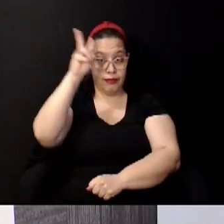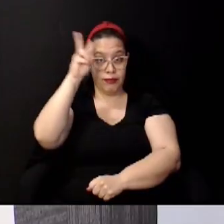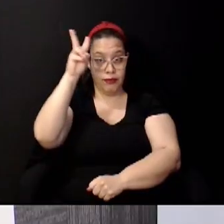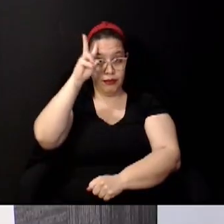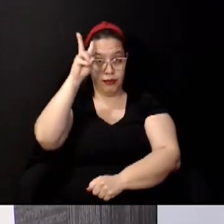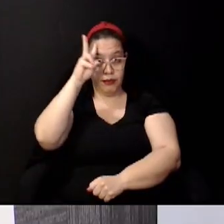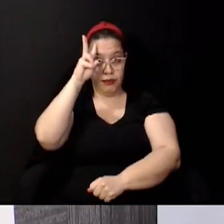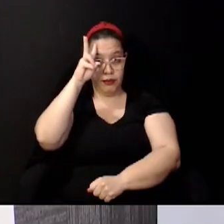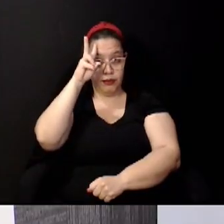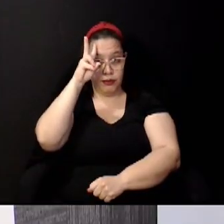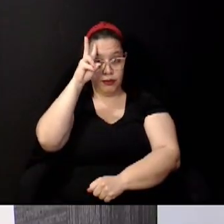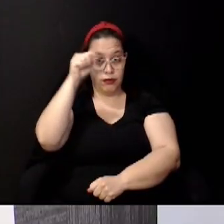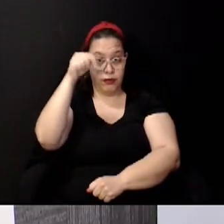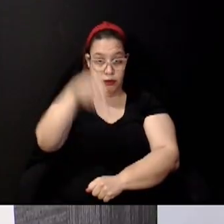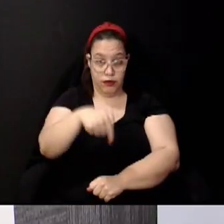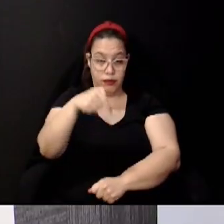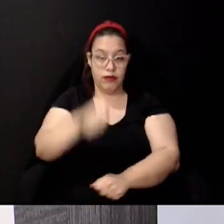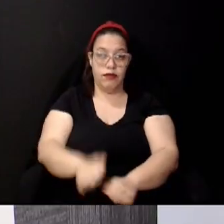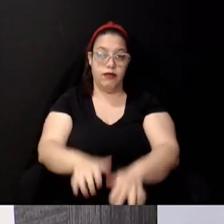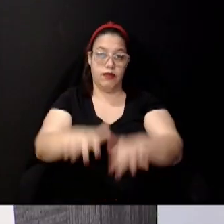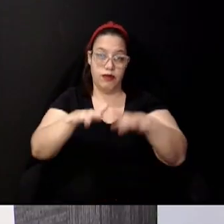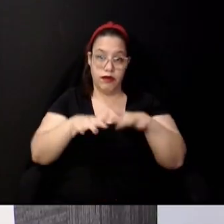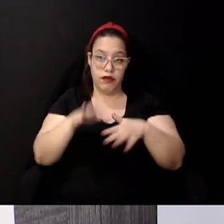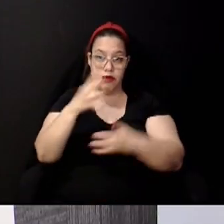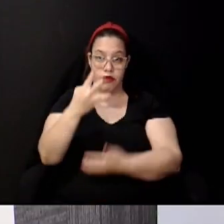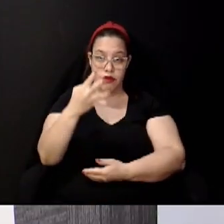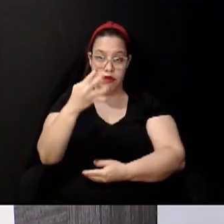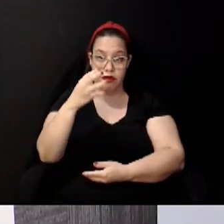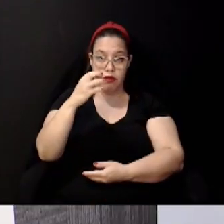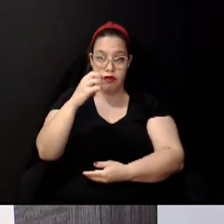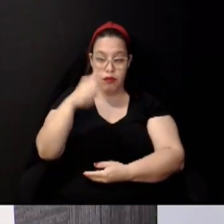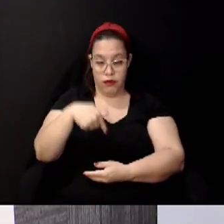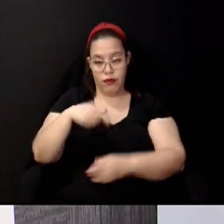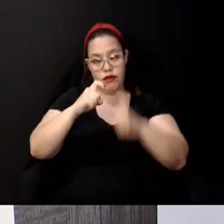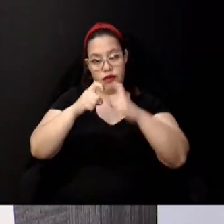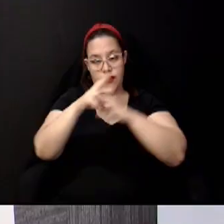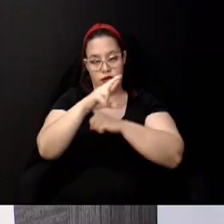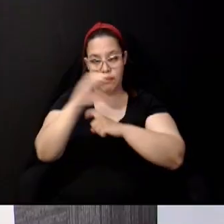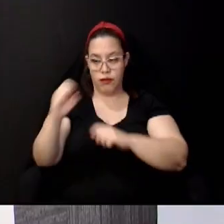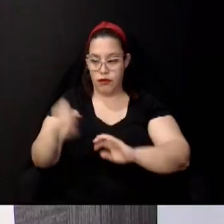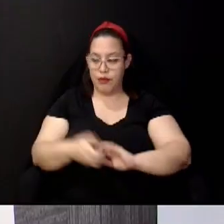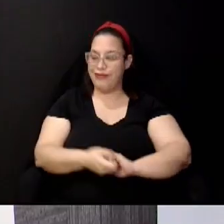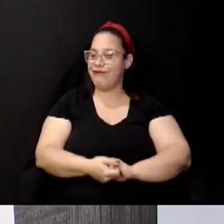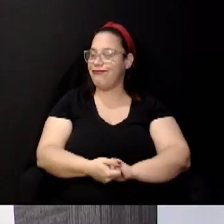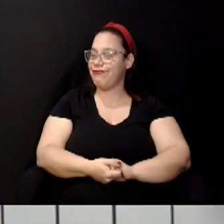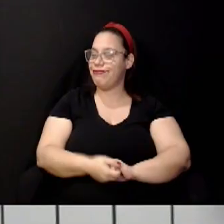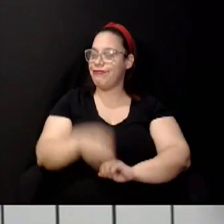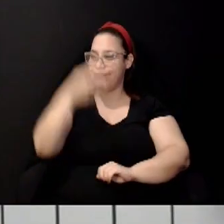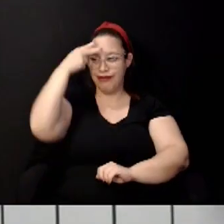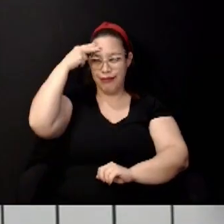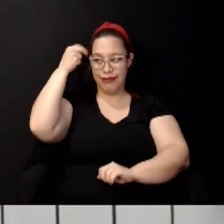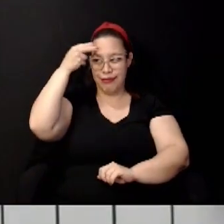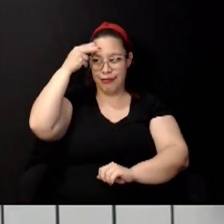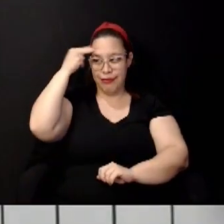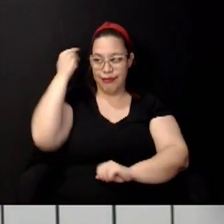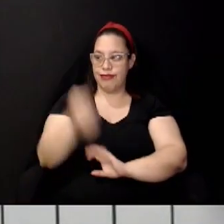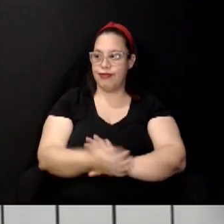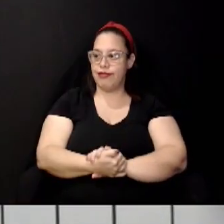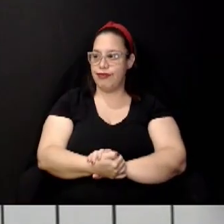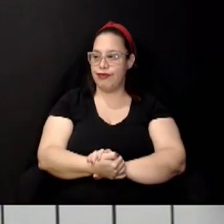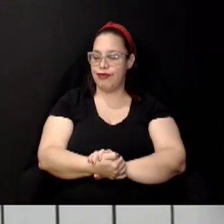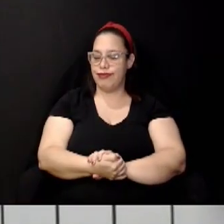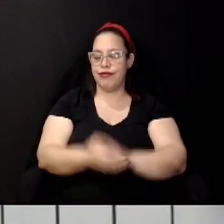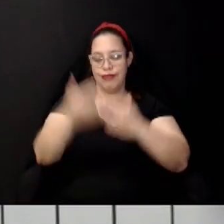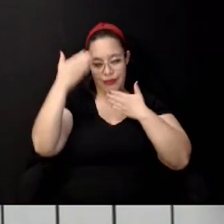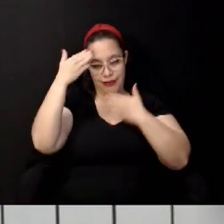aqui mesmo, no plenário, a 47ª reunião ordinária. Gabriel. Muito obrigado